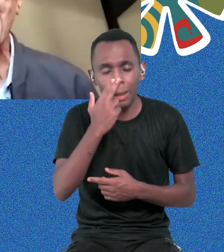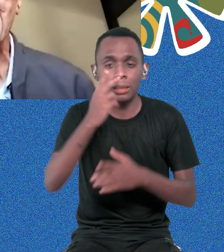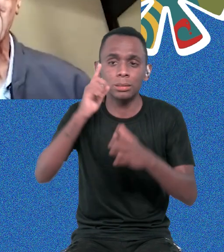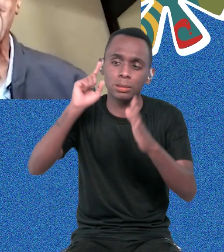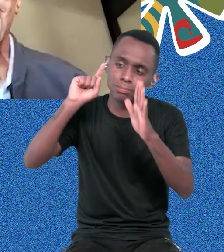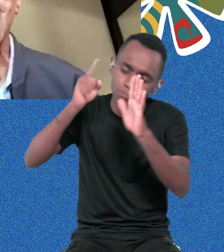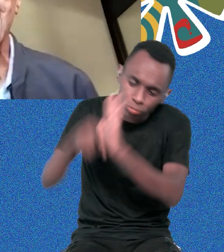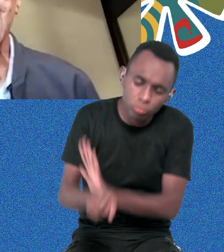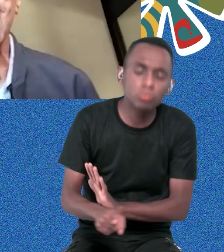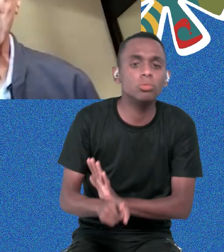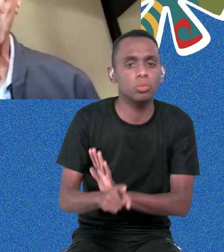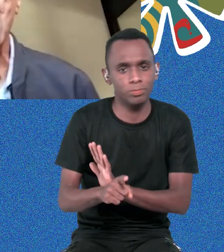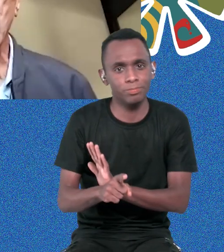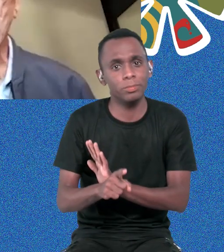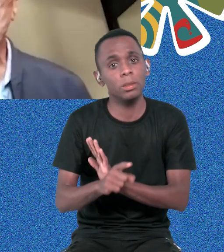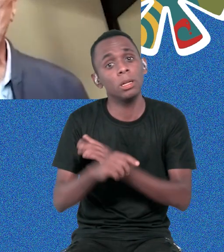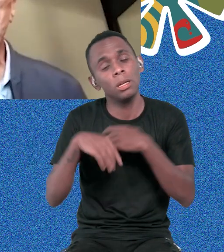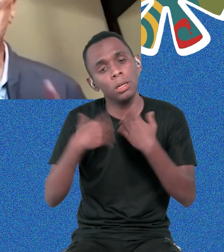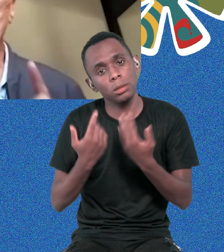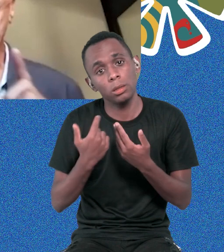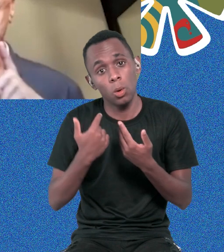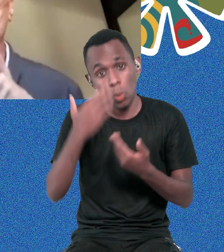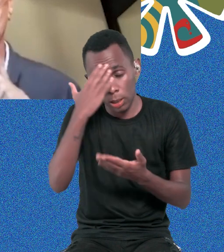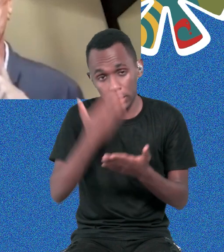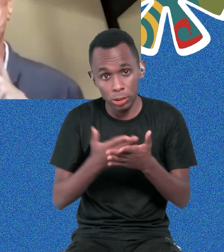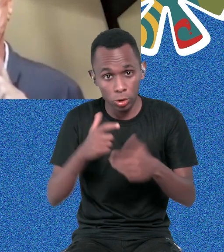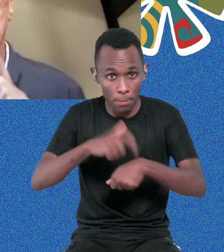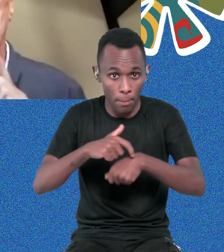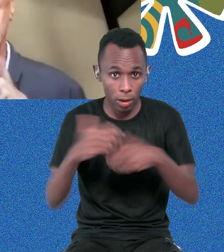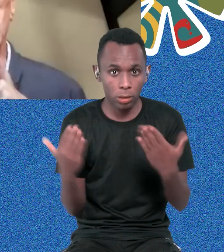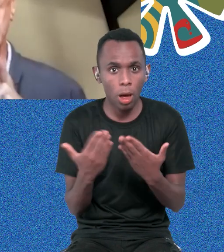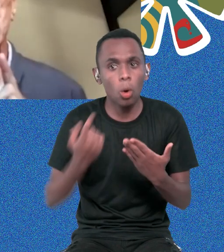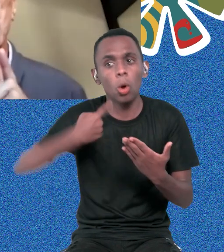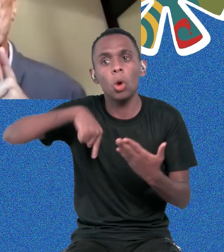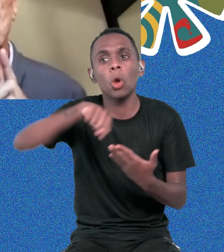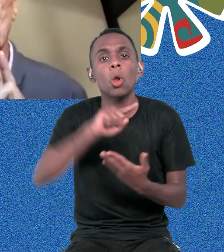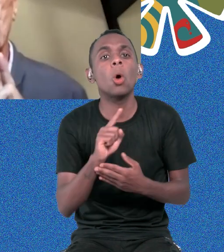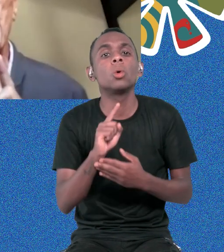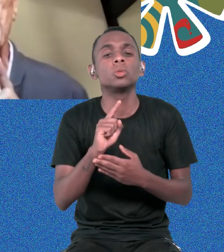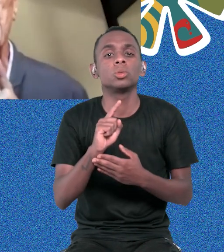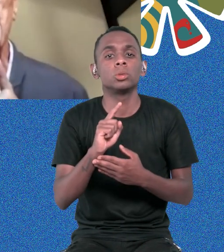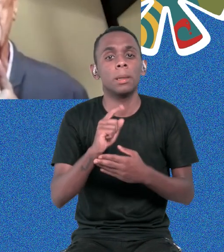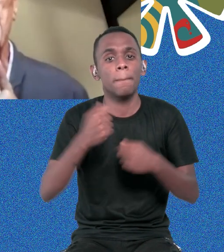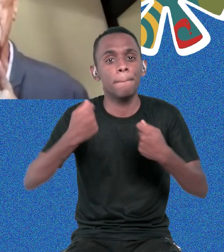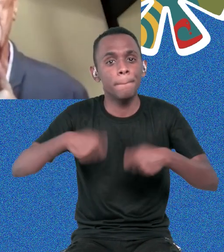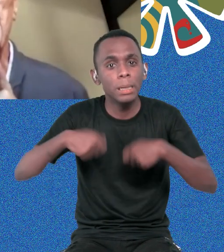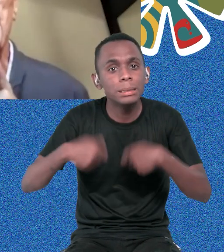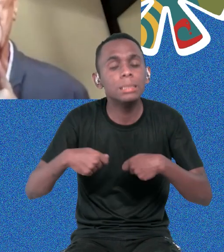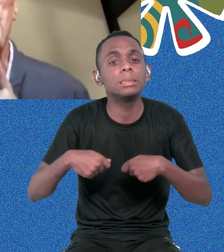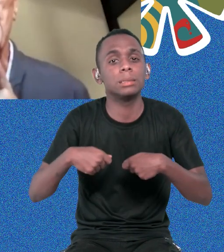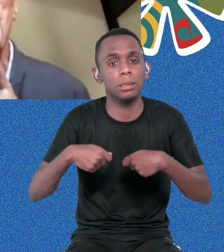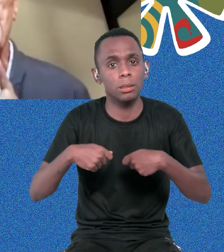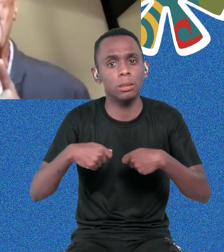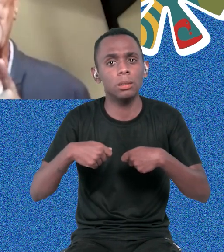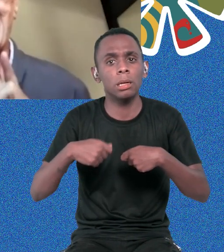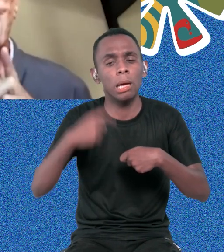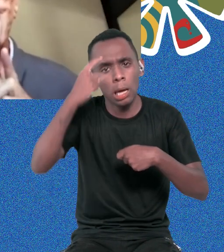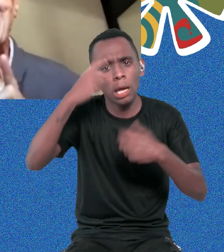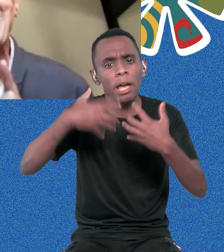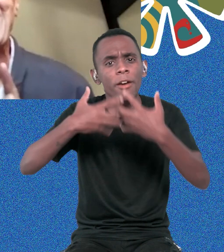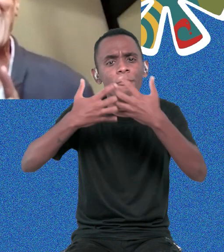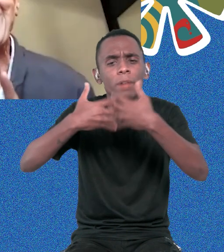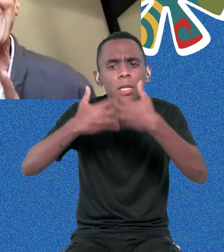mais radicais. Eu acho que neste momento teríamos que nos colocar